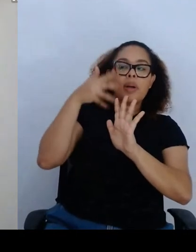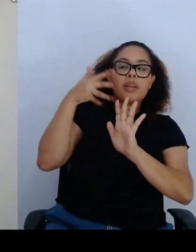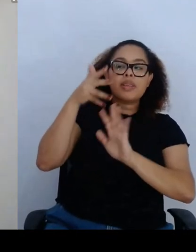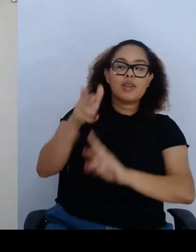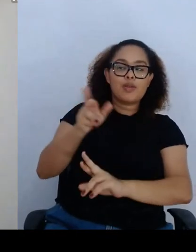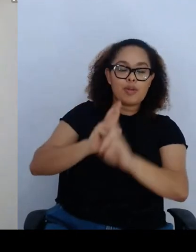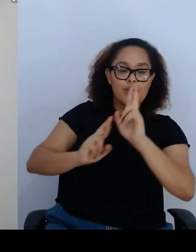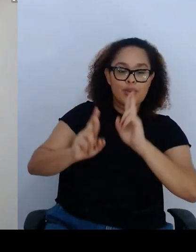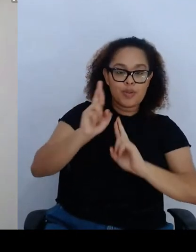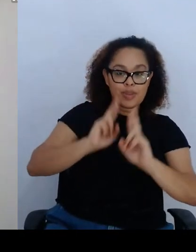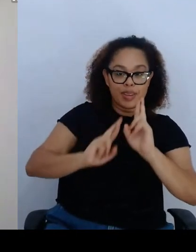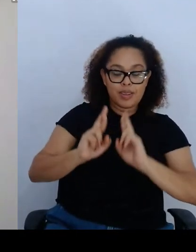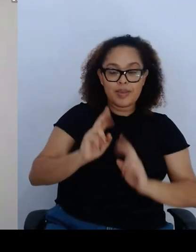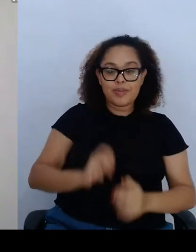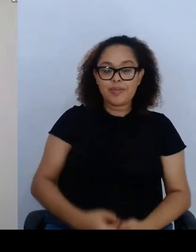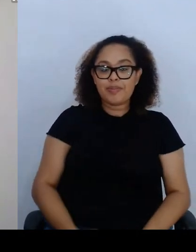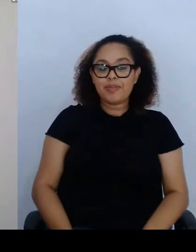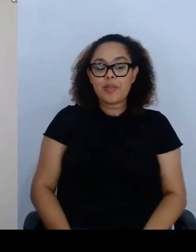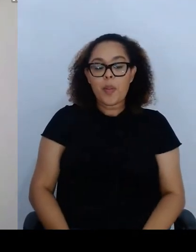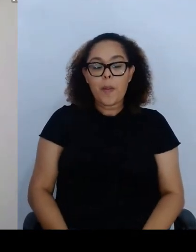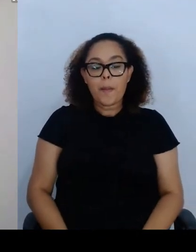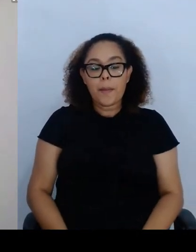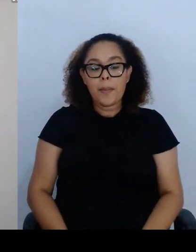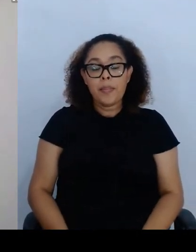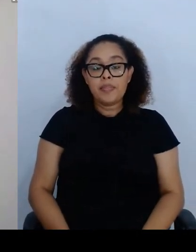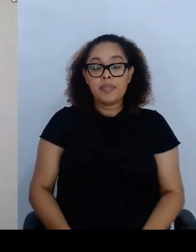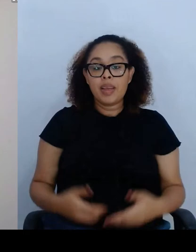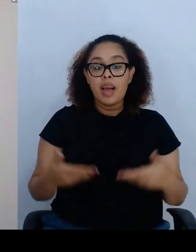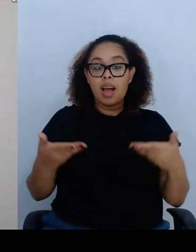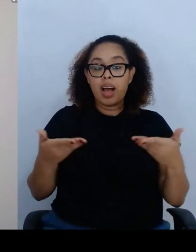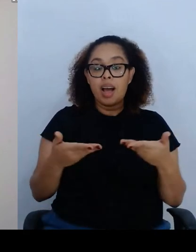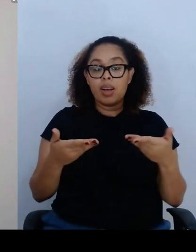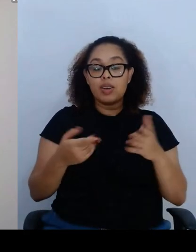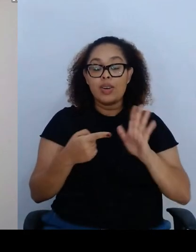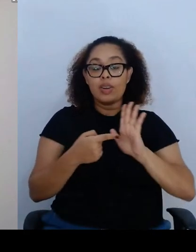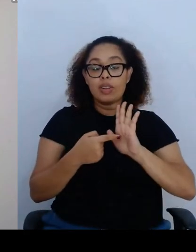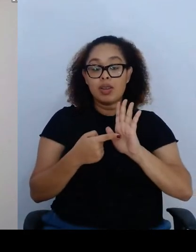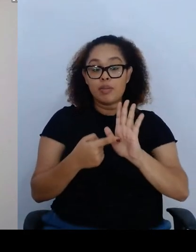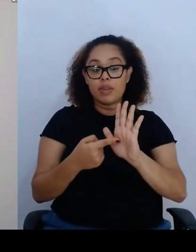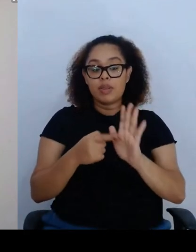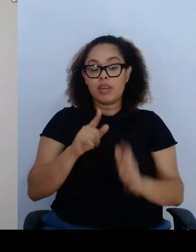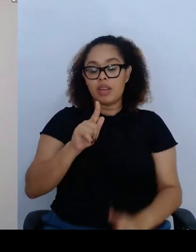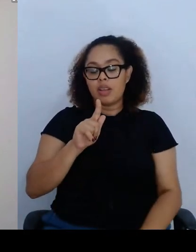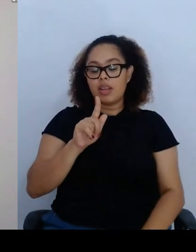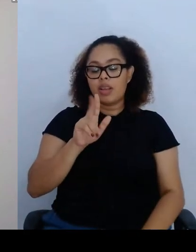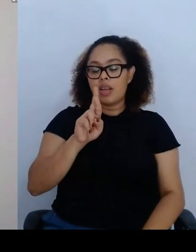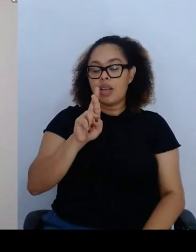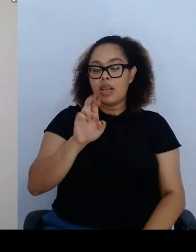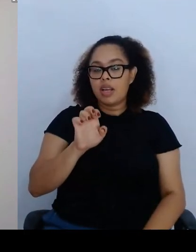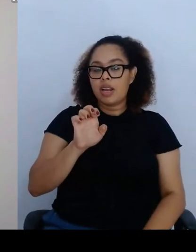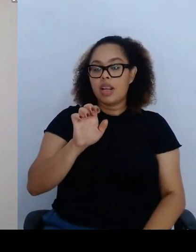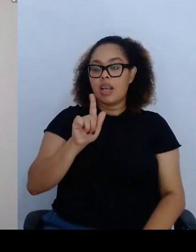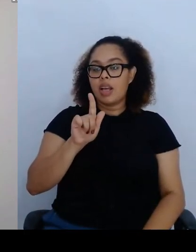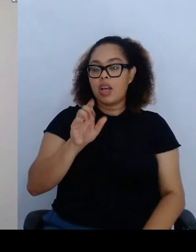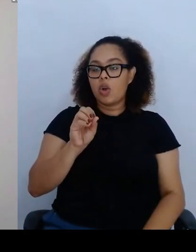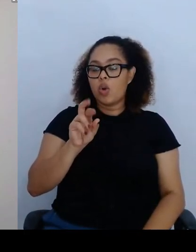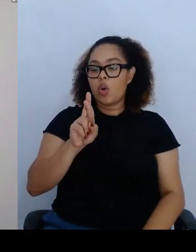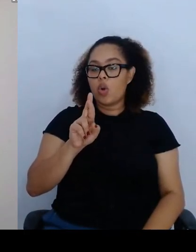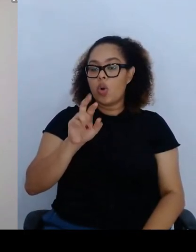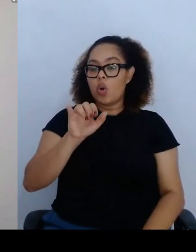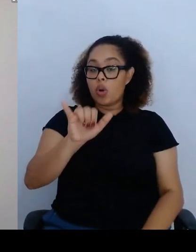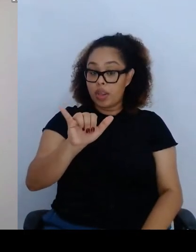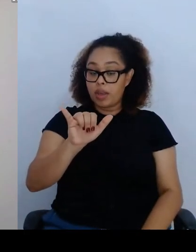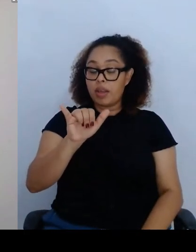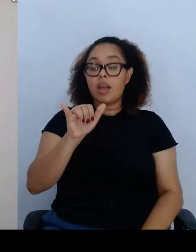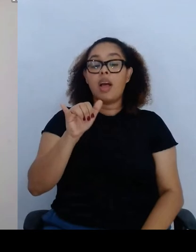bom agora teremos a apresentação do professor Gregory Sater A apresentação se chama